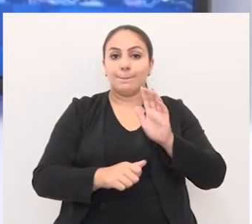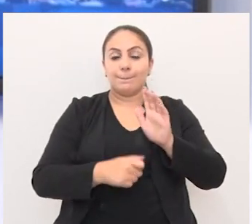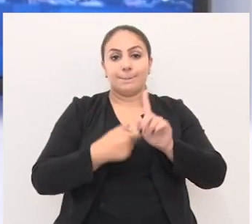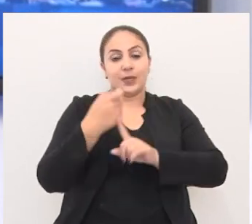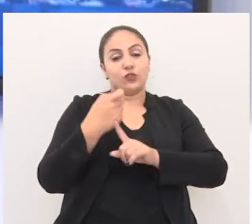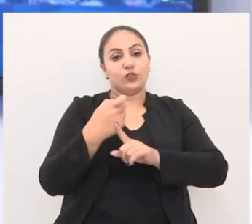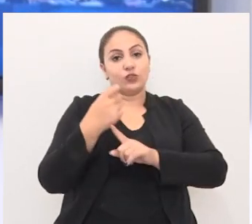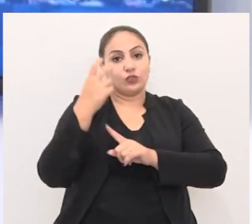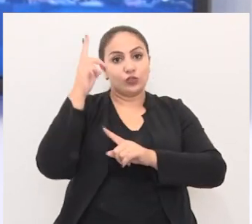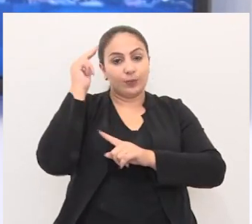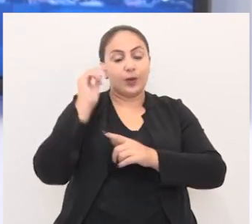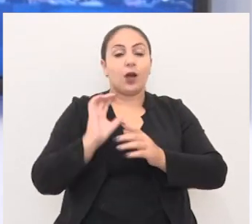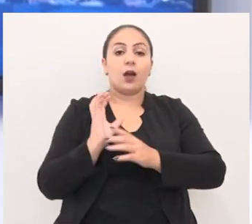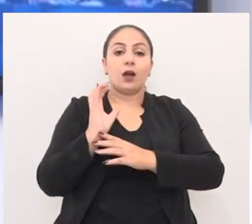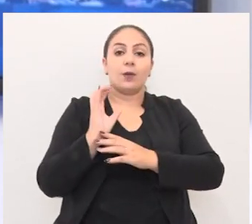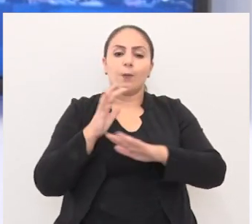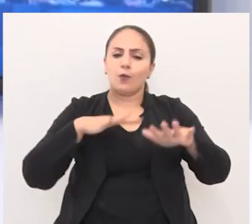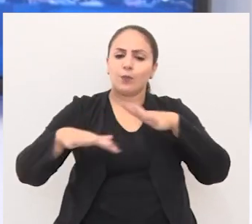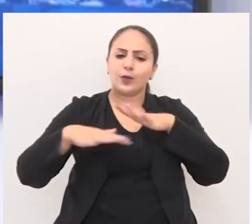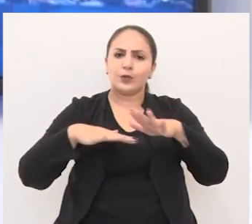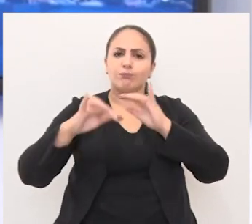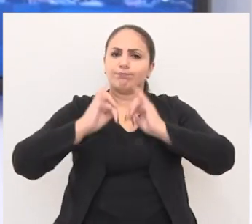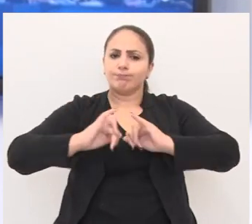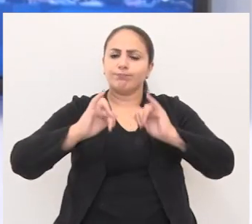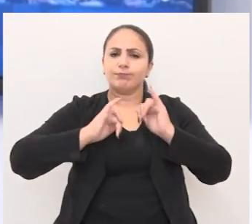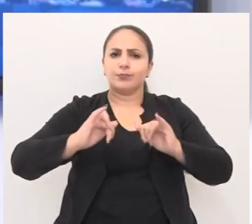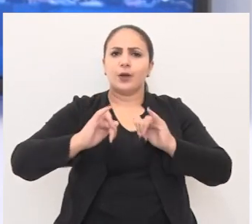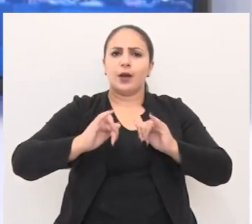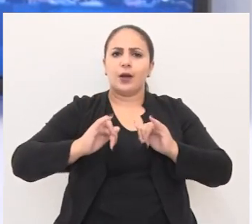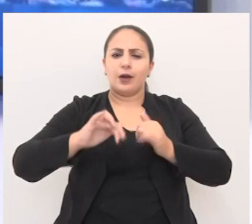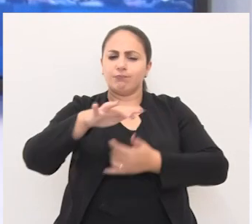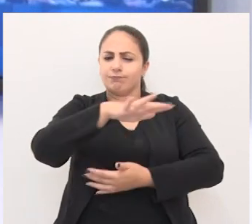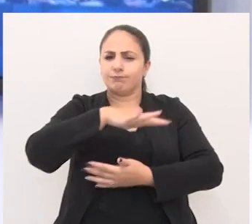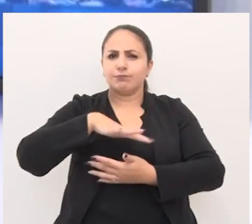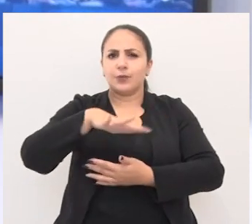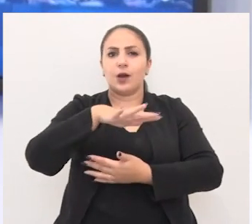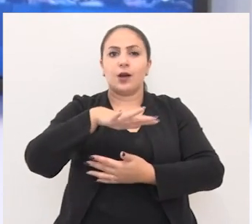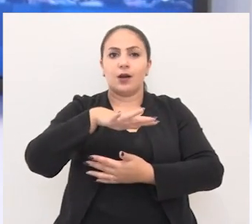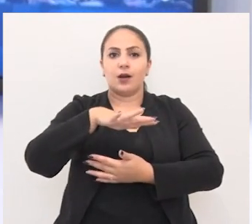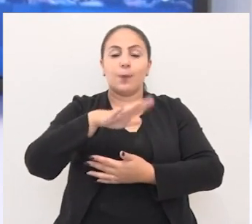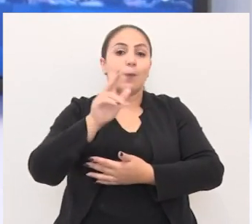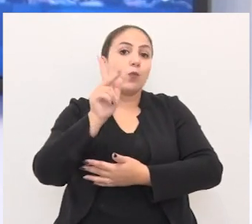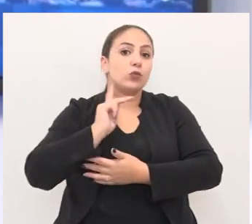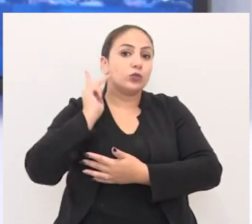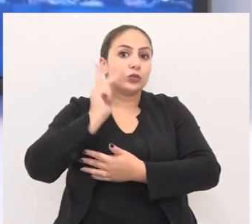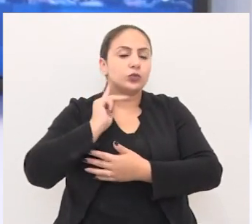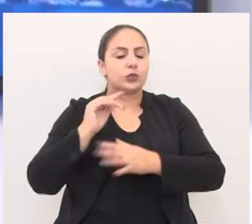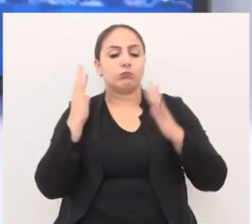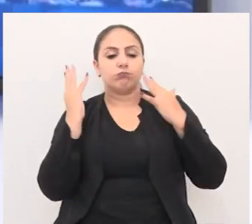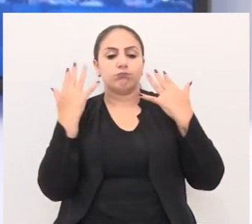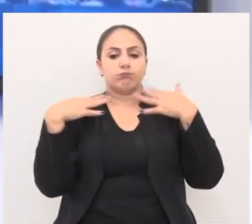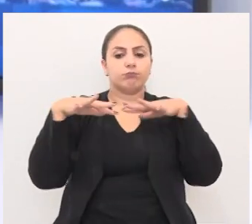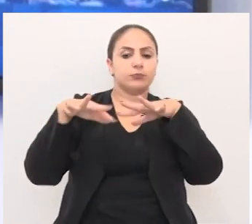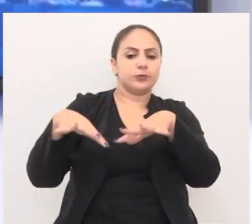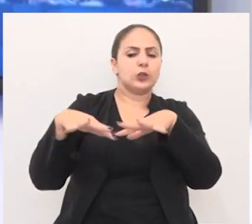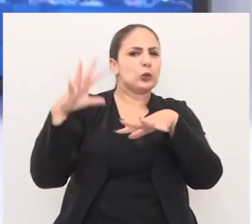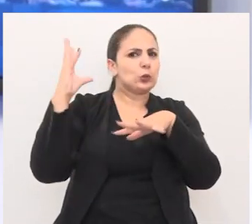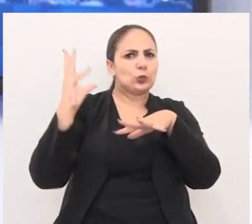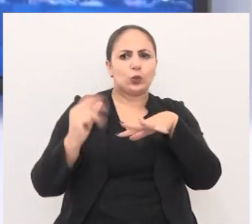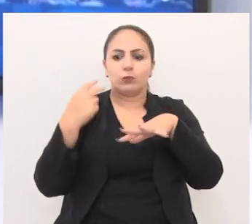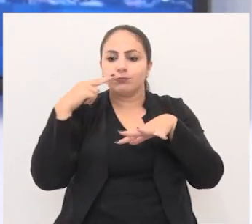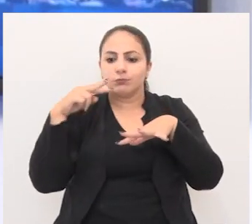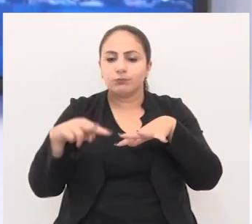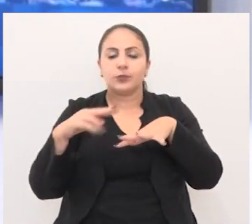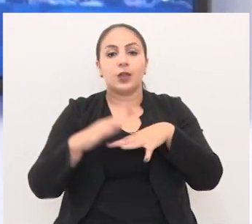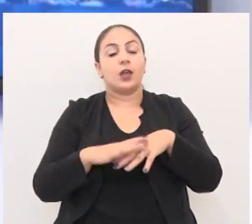o fato movimentou a imprensa, o meio político e atraiu a atenção de todo o mundo. E como já era de